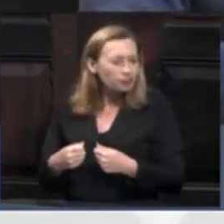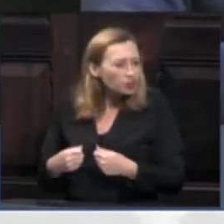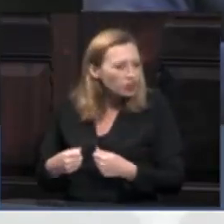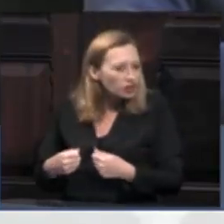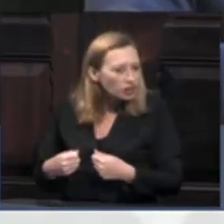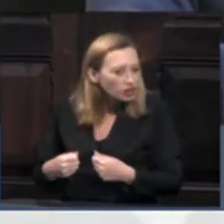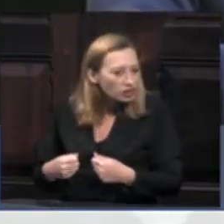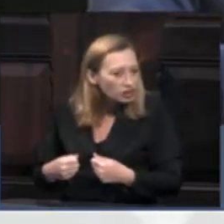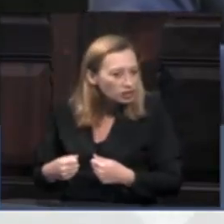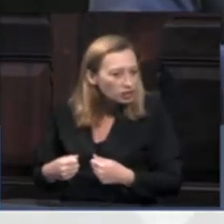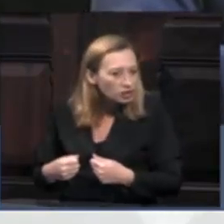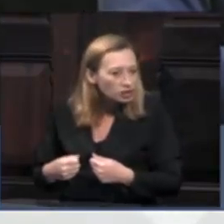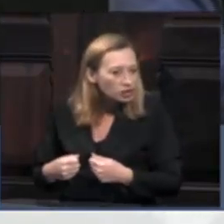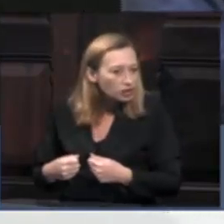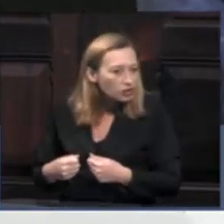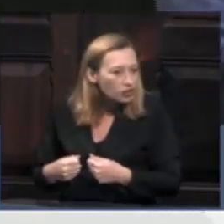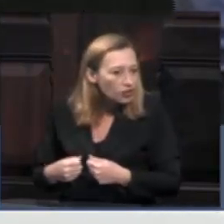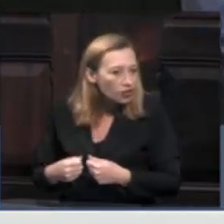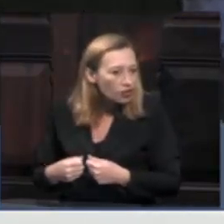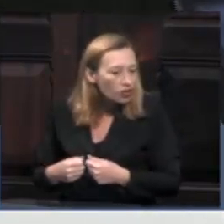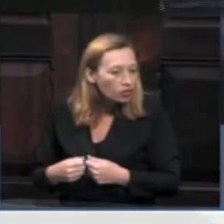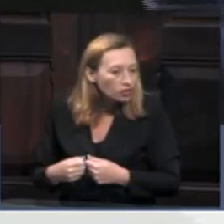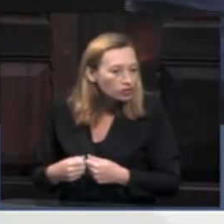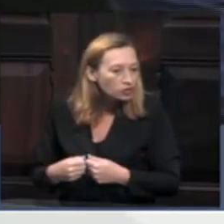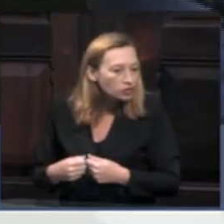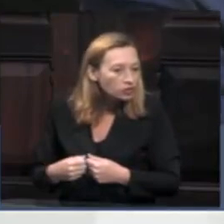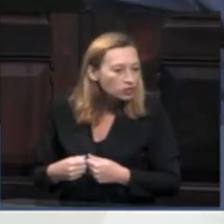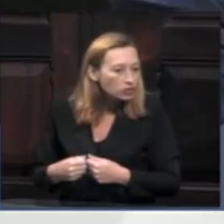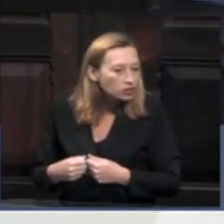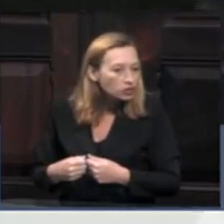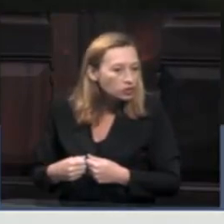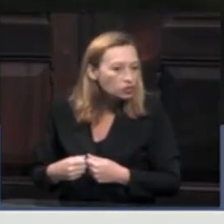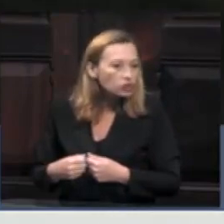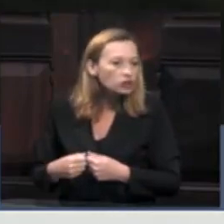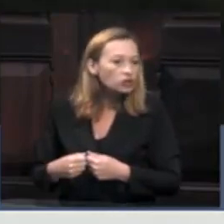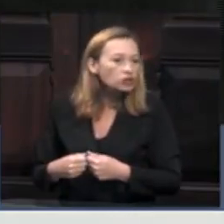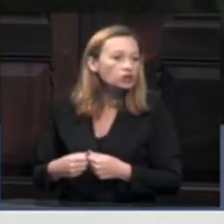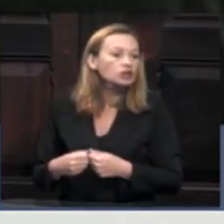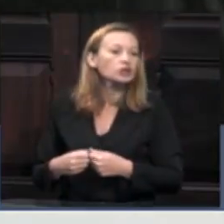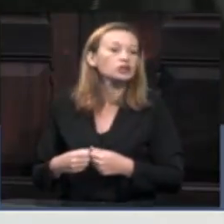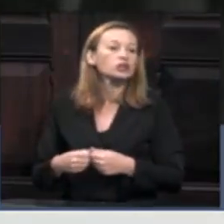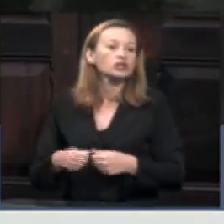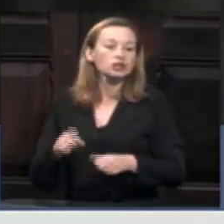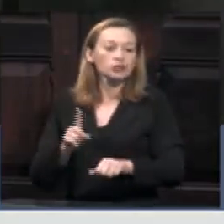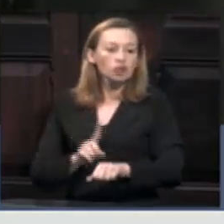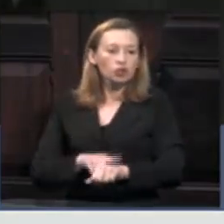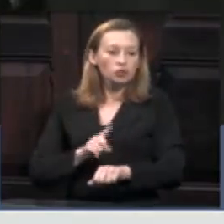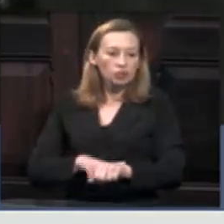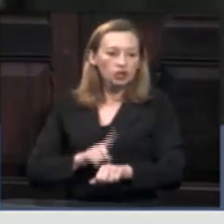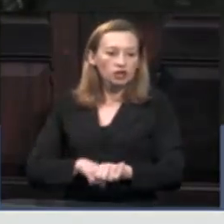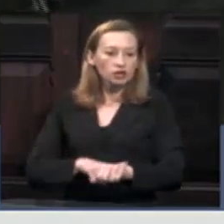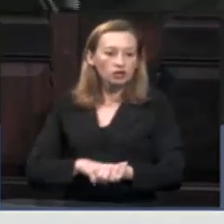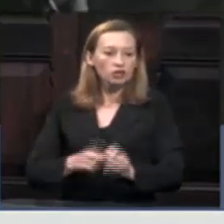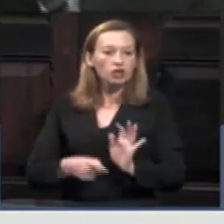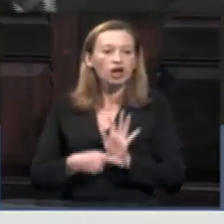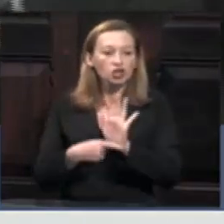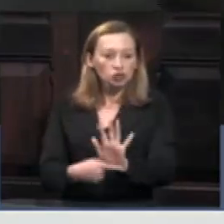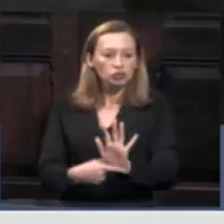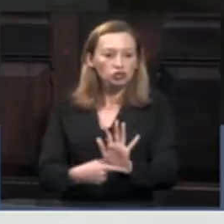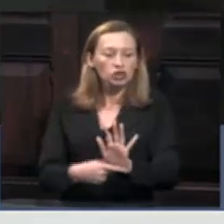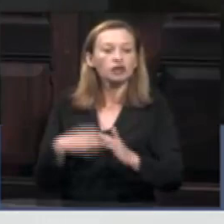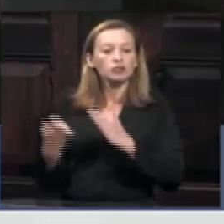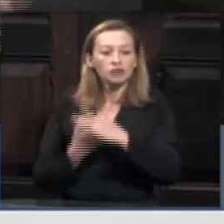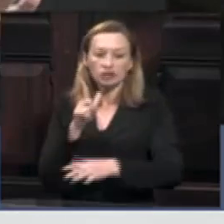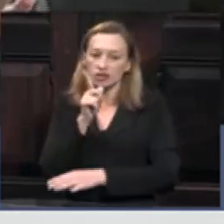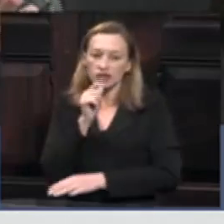dizer claramente. O que diferencia nesse momento quem é favorável ou não à manutenção da SEDAI como empresa pública é